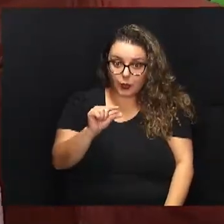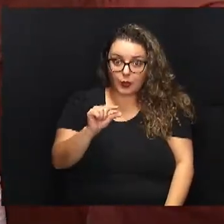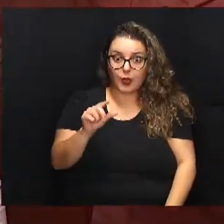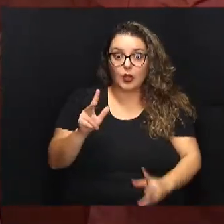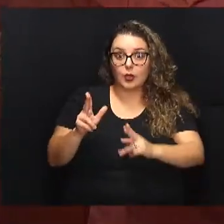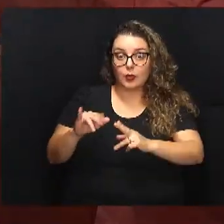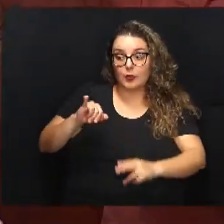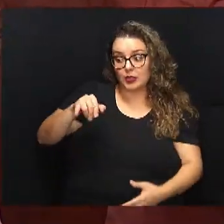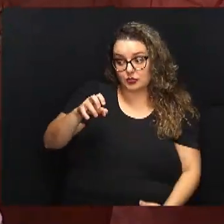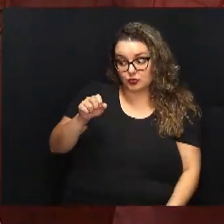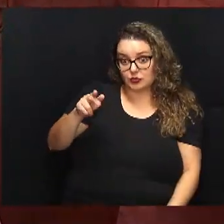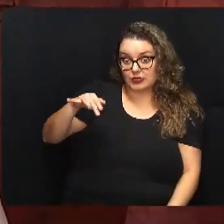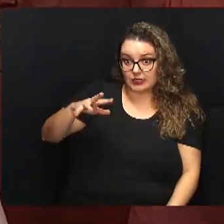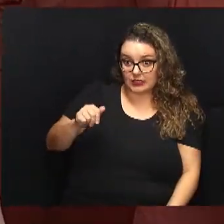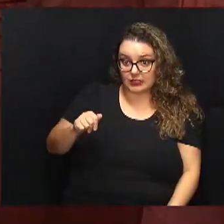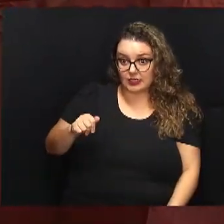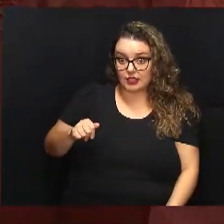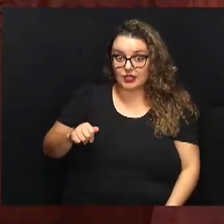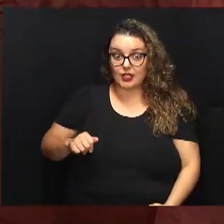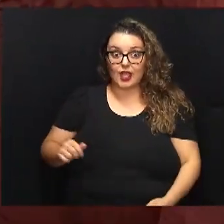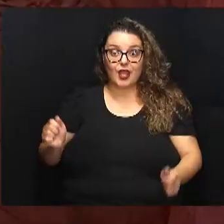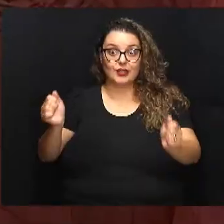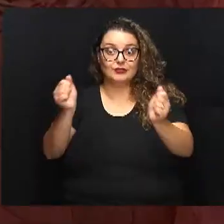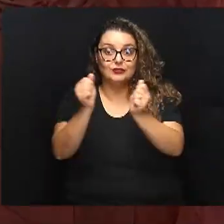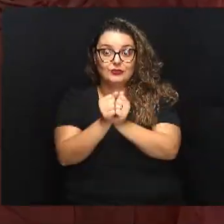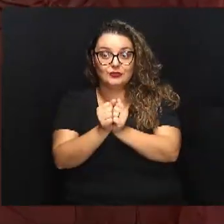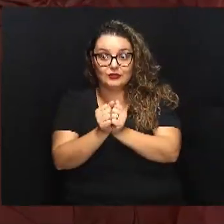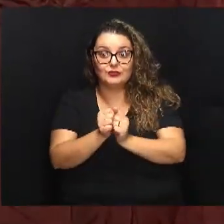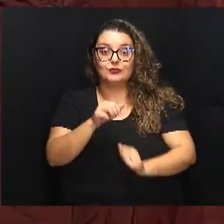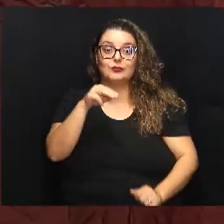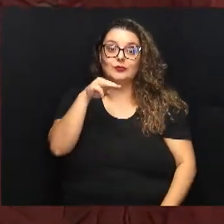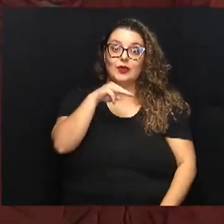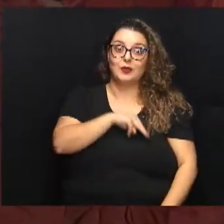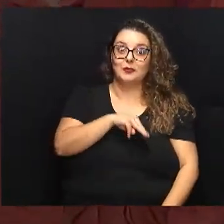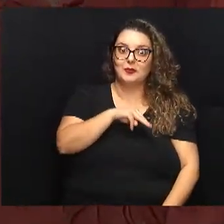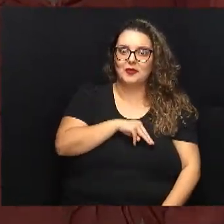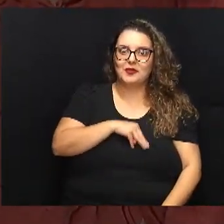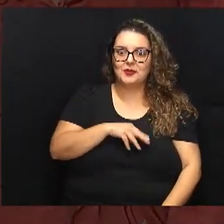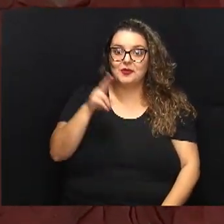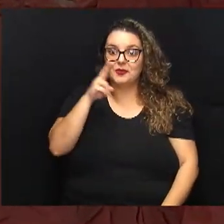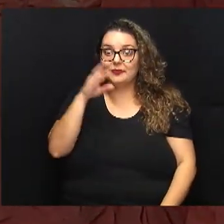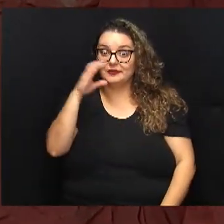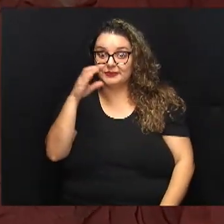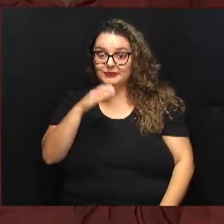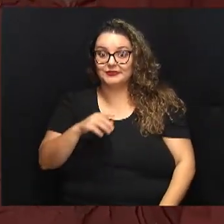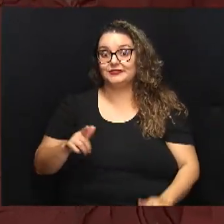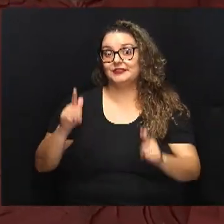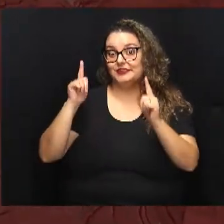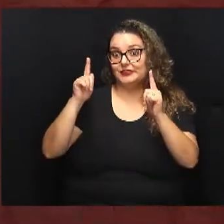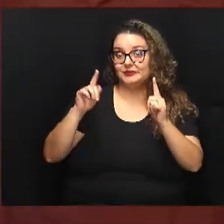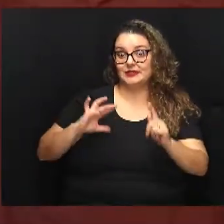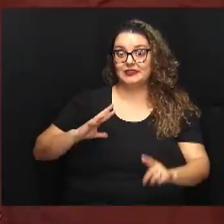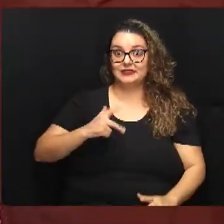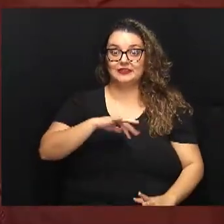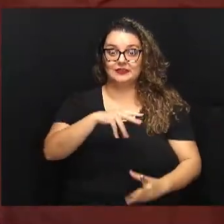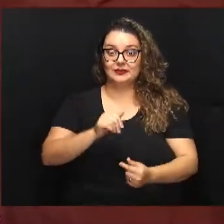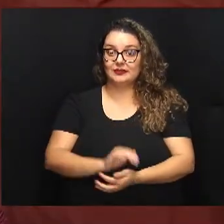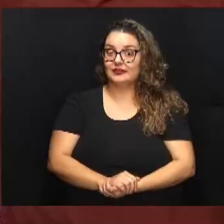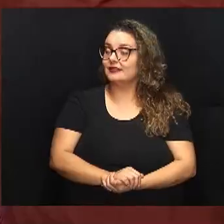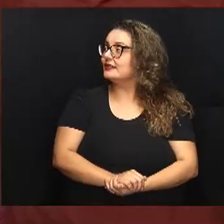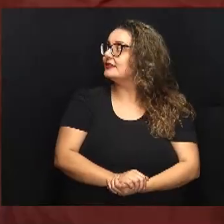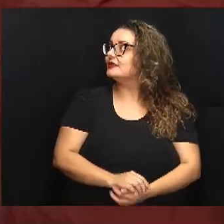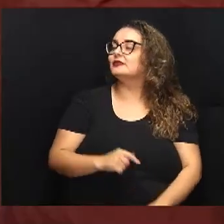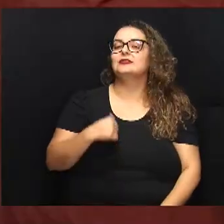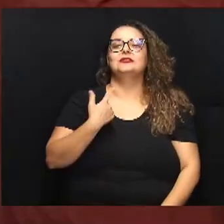Joaninha e embarca com ela em uma missão divertida e urgente para salvar o planeta. A gente